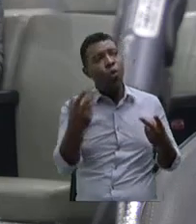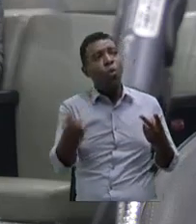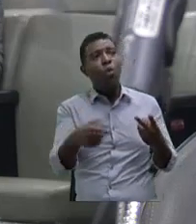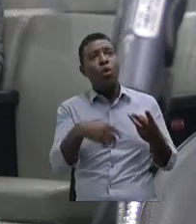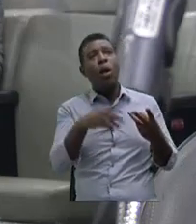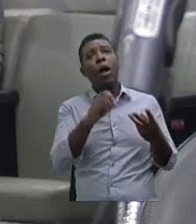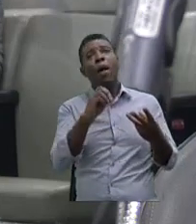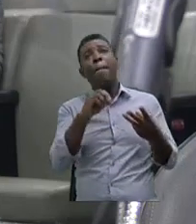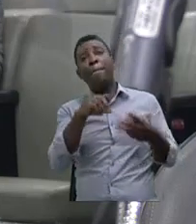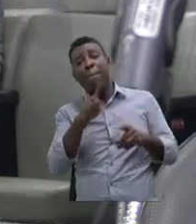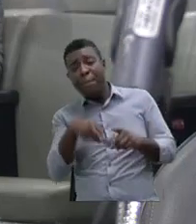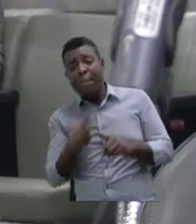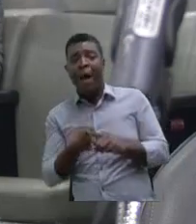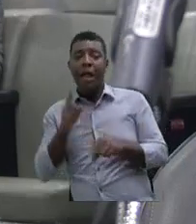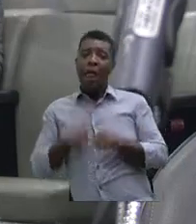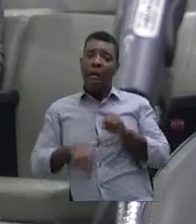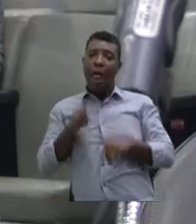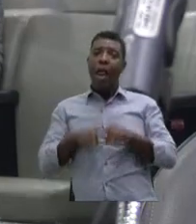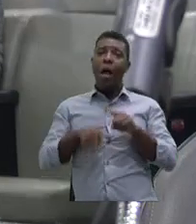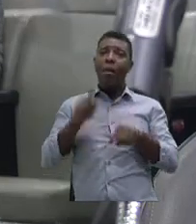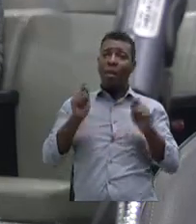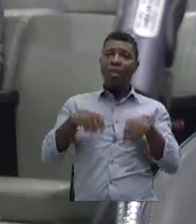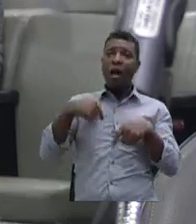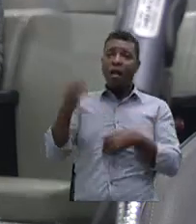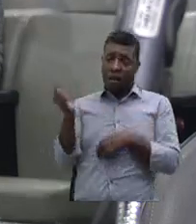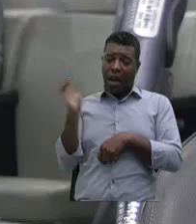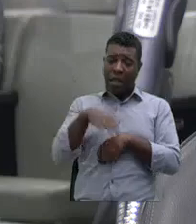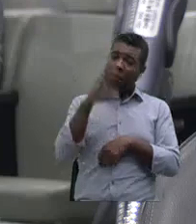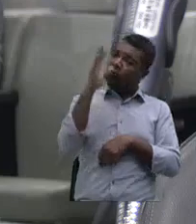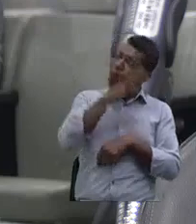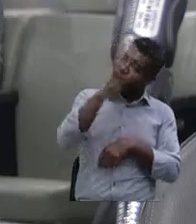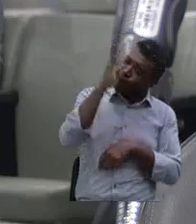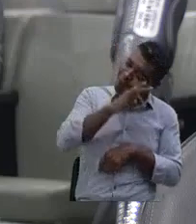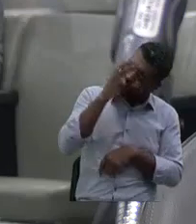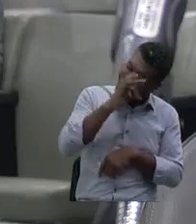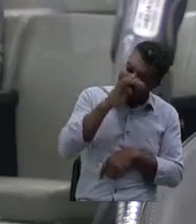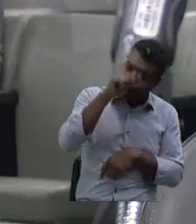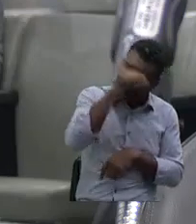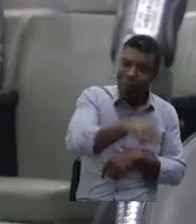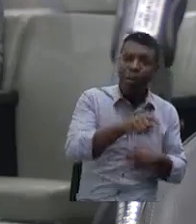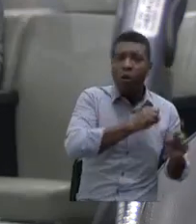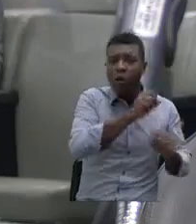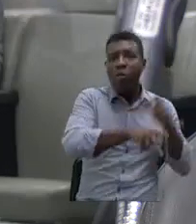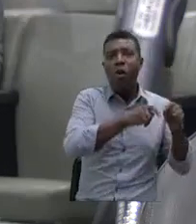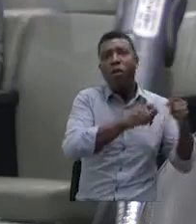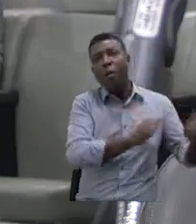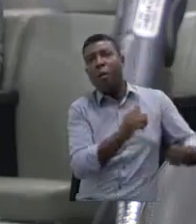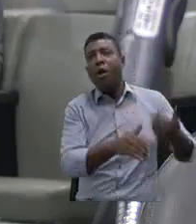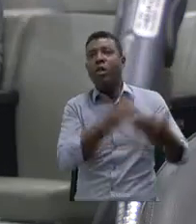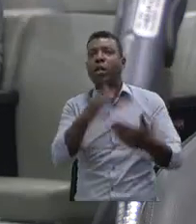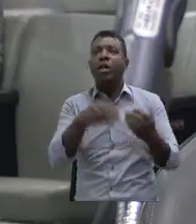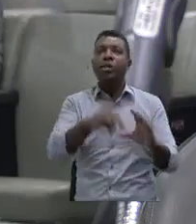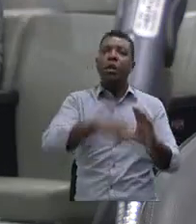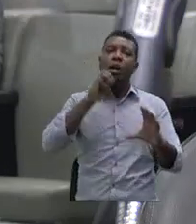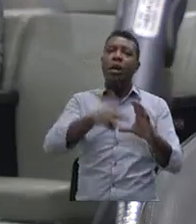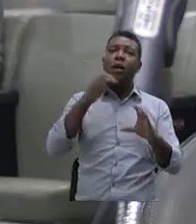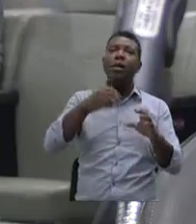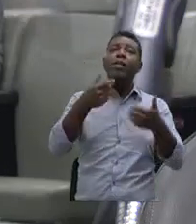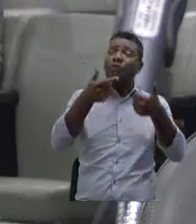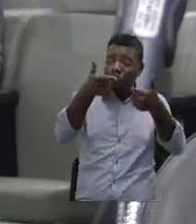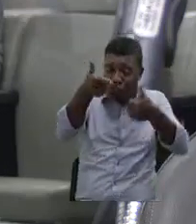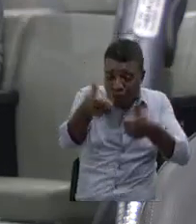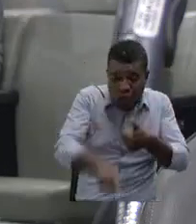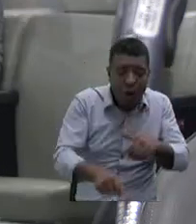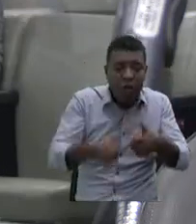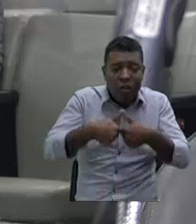consigam trazer a resistência do povo ao processo da mineração, que novamente vem apontando